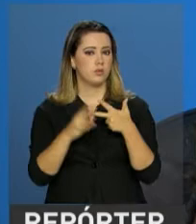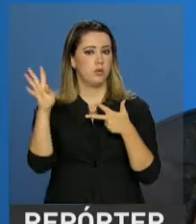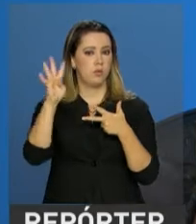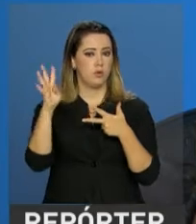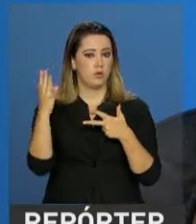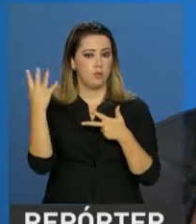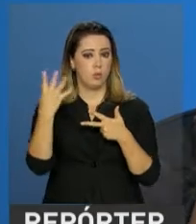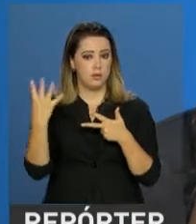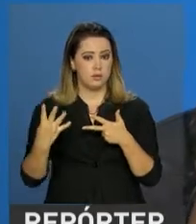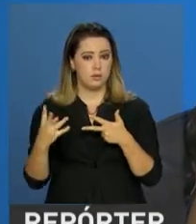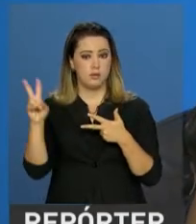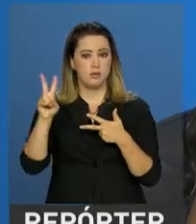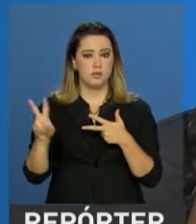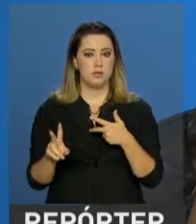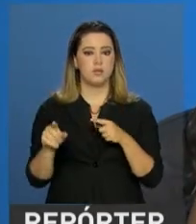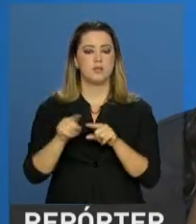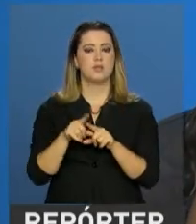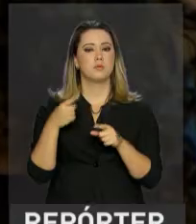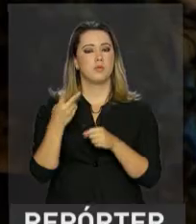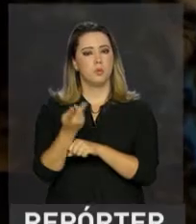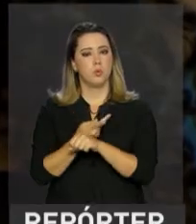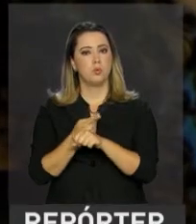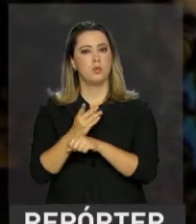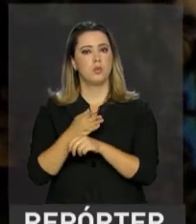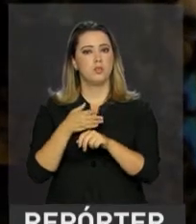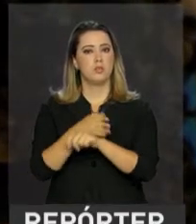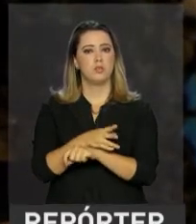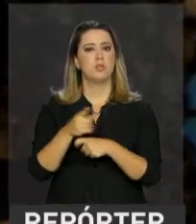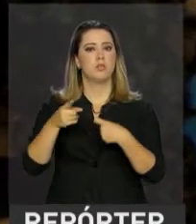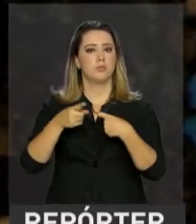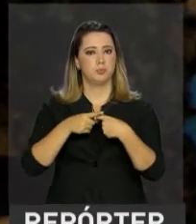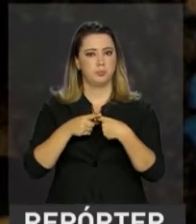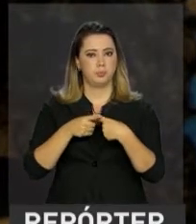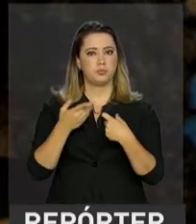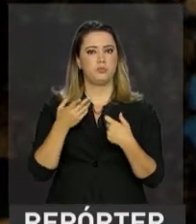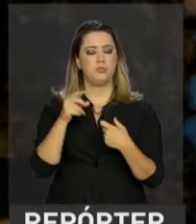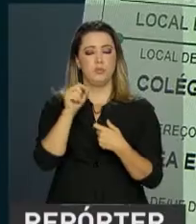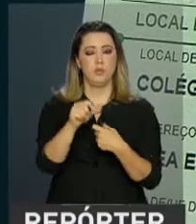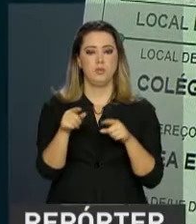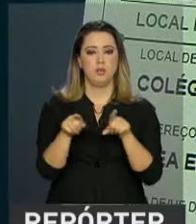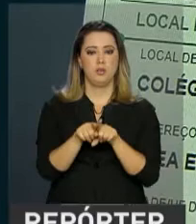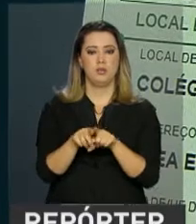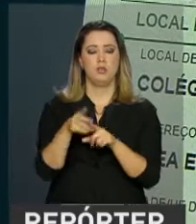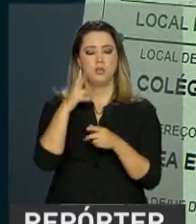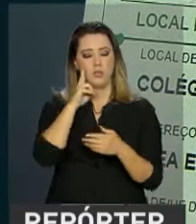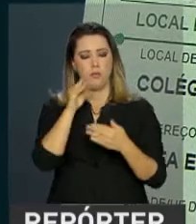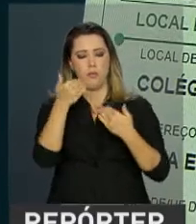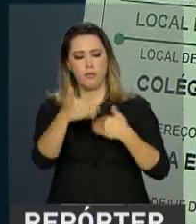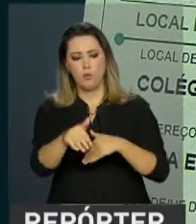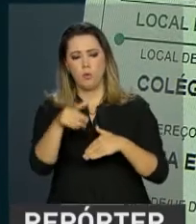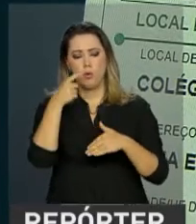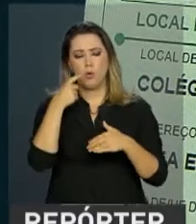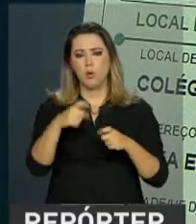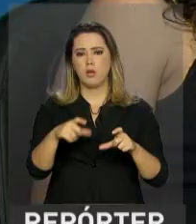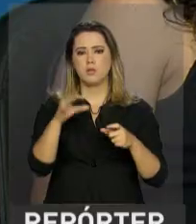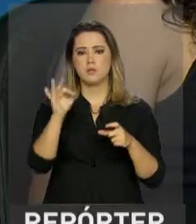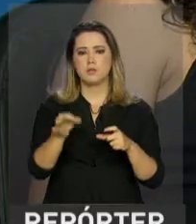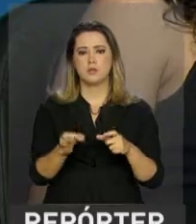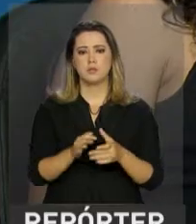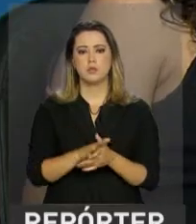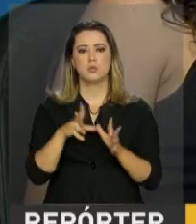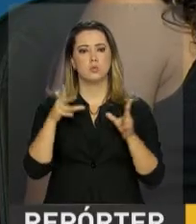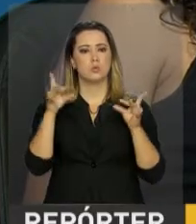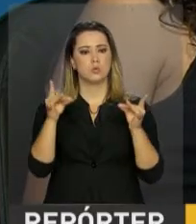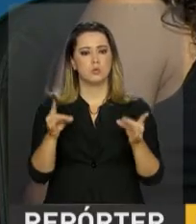vez em busca do sonho de ser médica consultou o cartão de confirmação e conferir o local da prova tudo